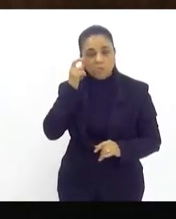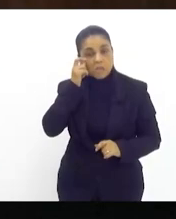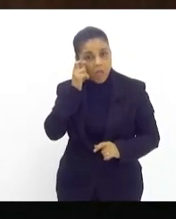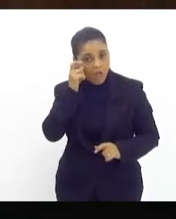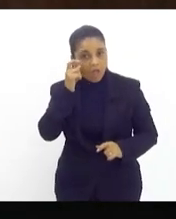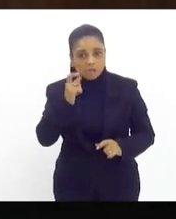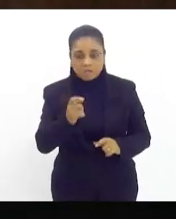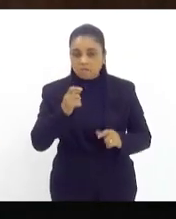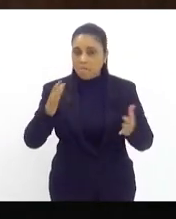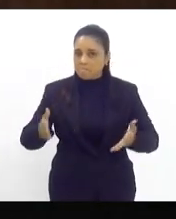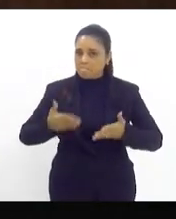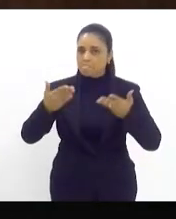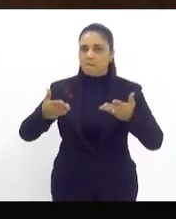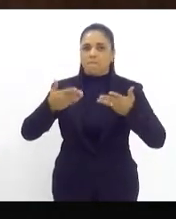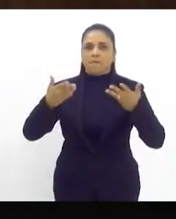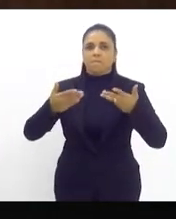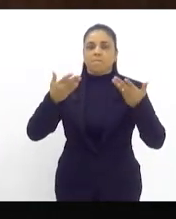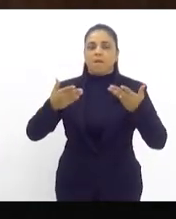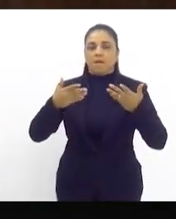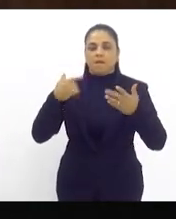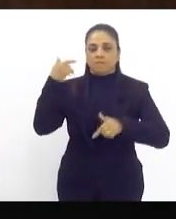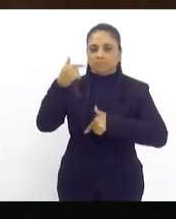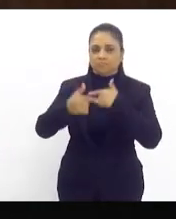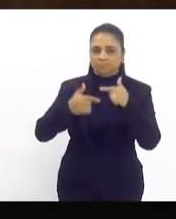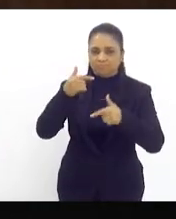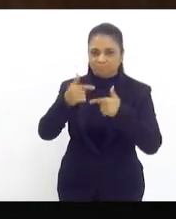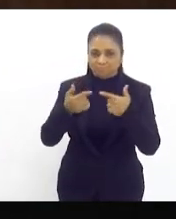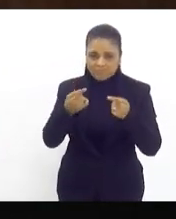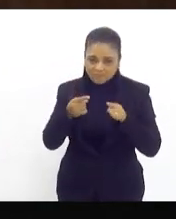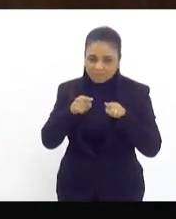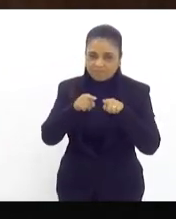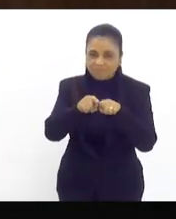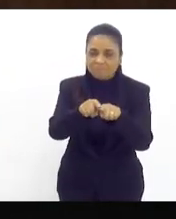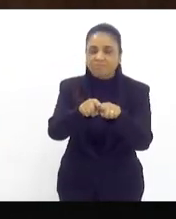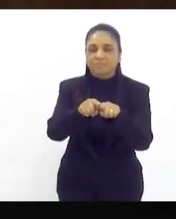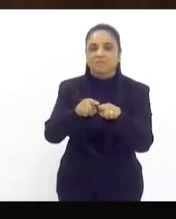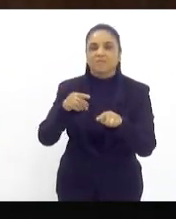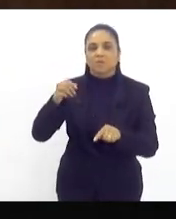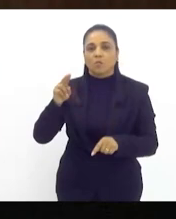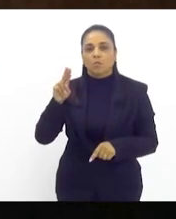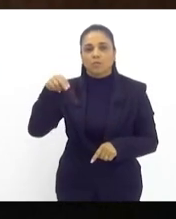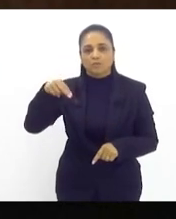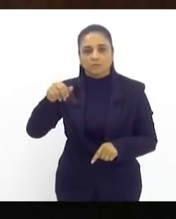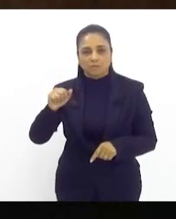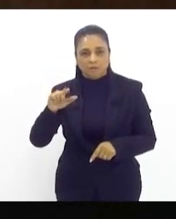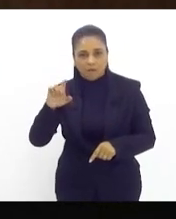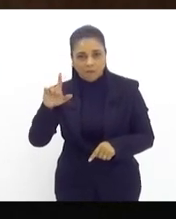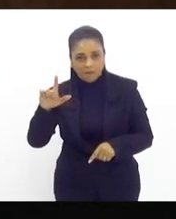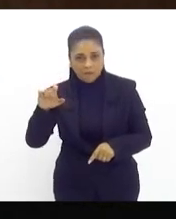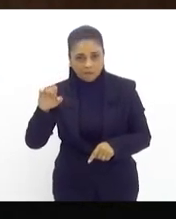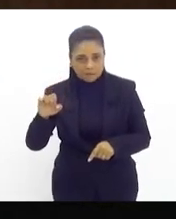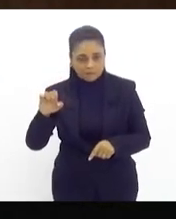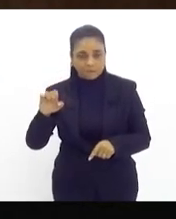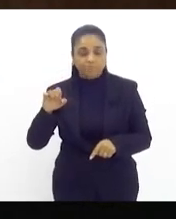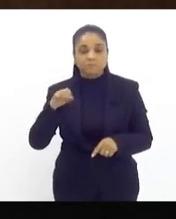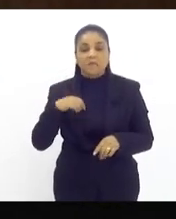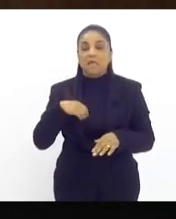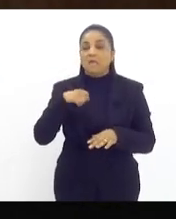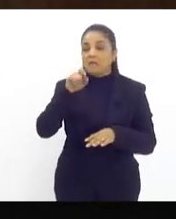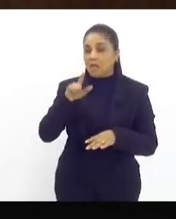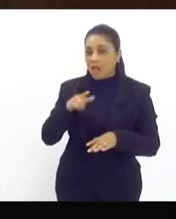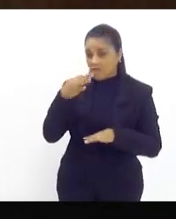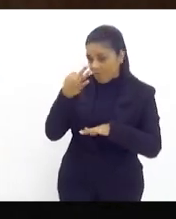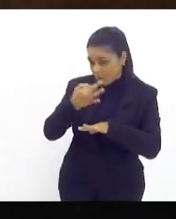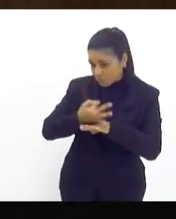e uma entusiasta da nossa filiação Almanara então Aqueles que não estavam a tia Ju